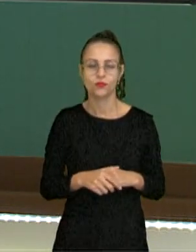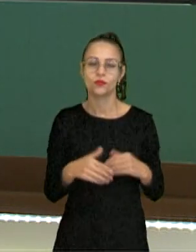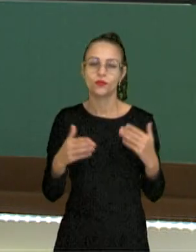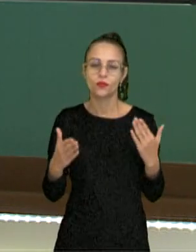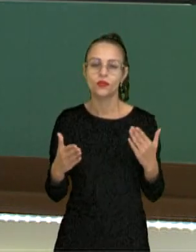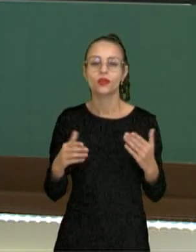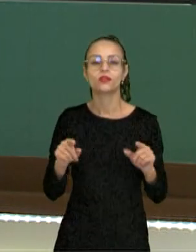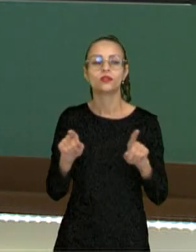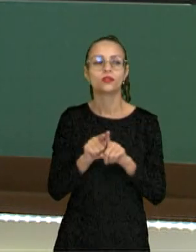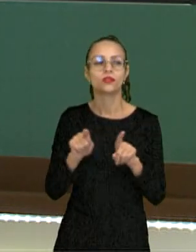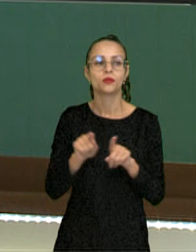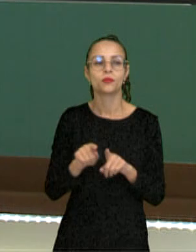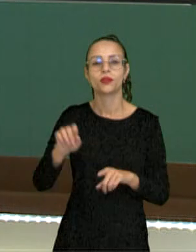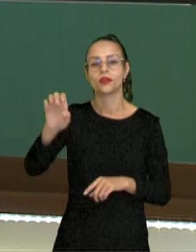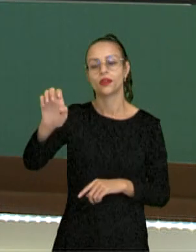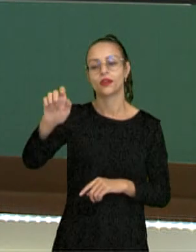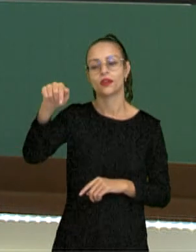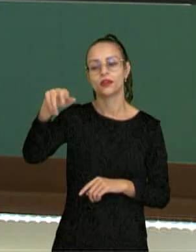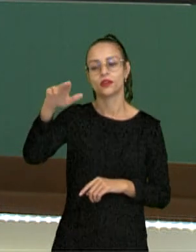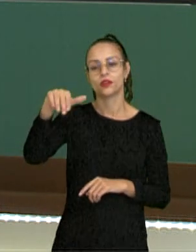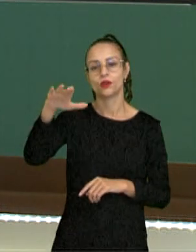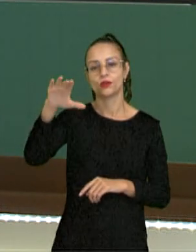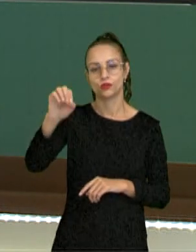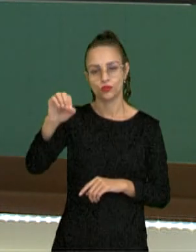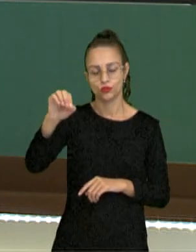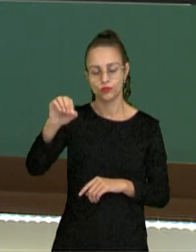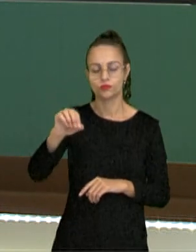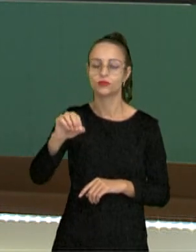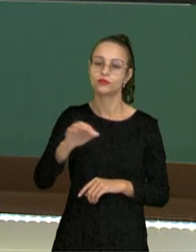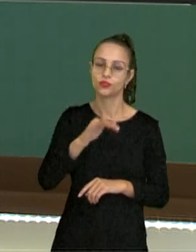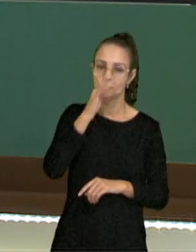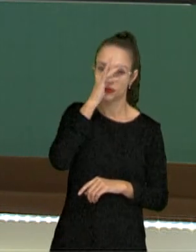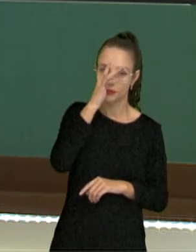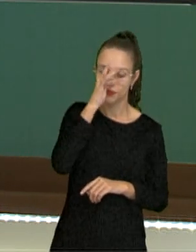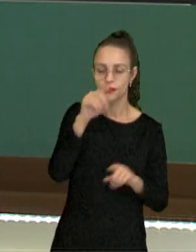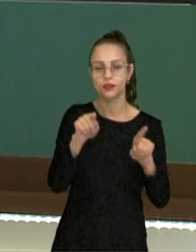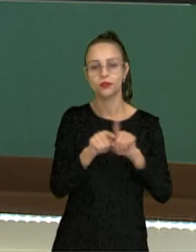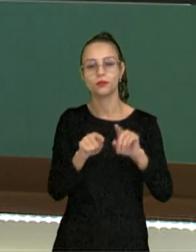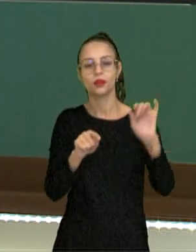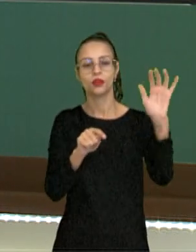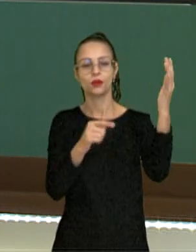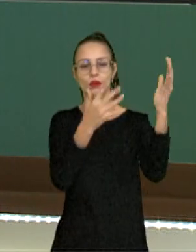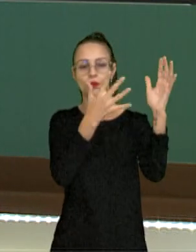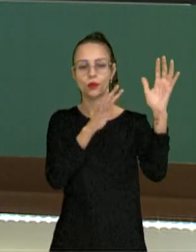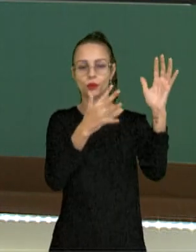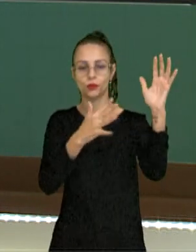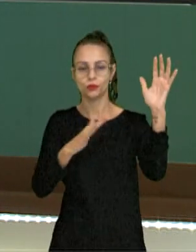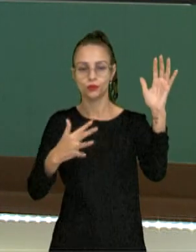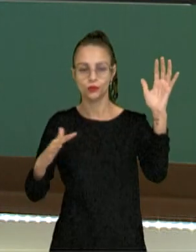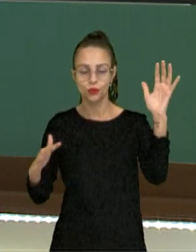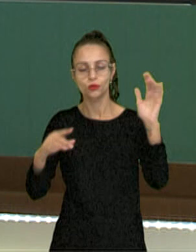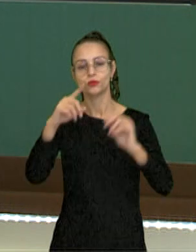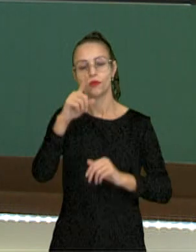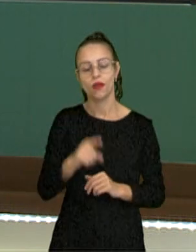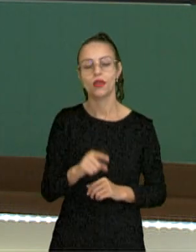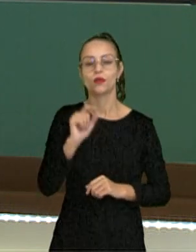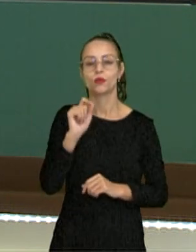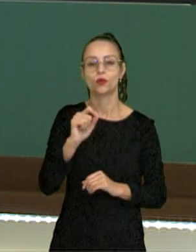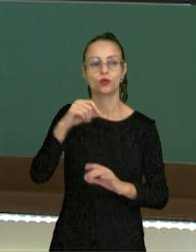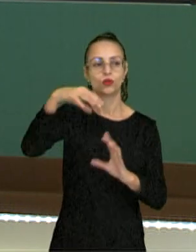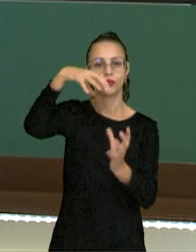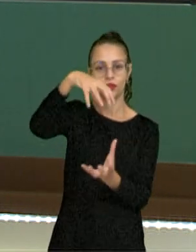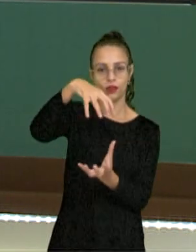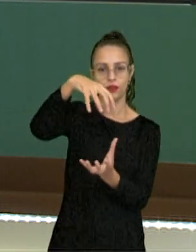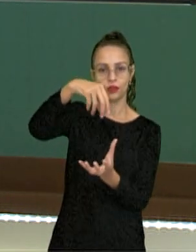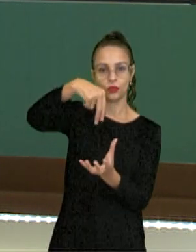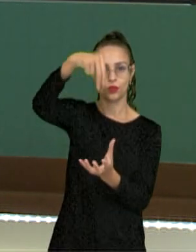aí os equinócios de primavera e de outono é que marcam os momentos intermediários em que as duas, tanto a parte